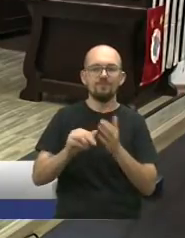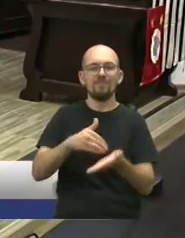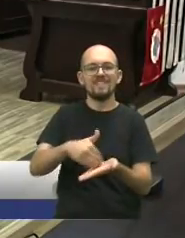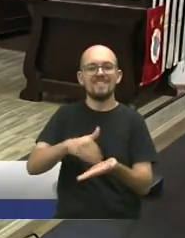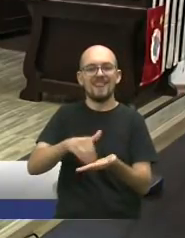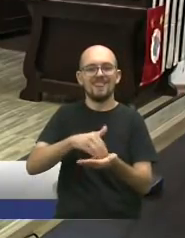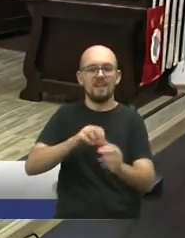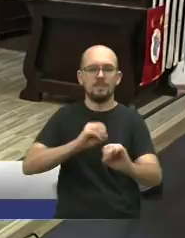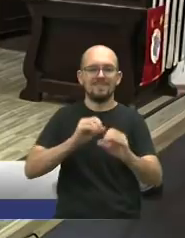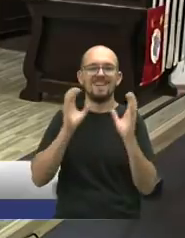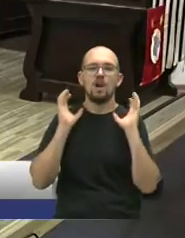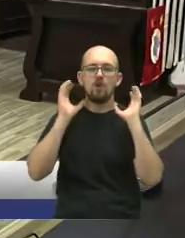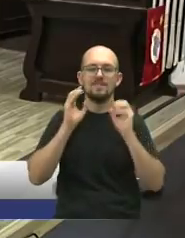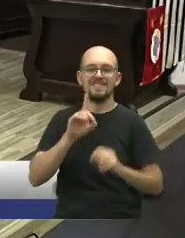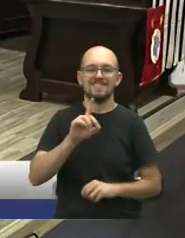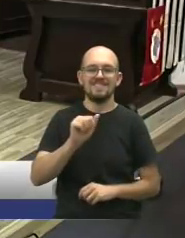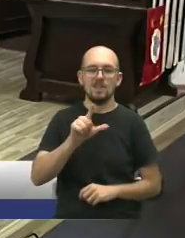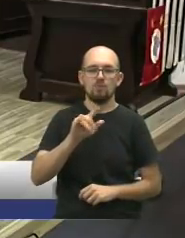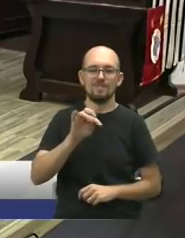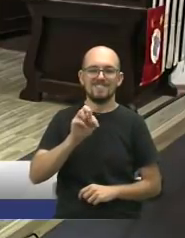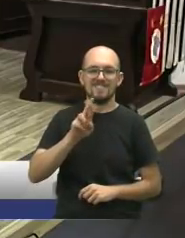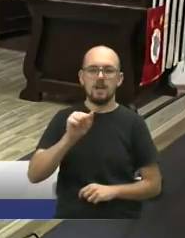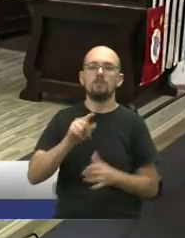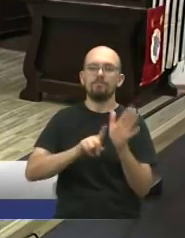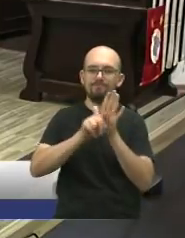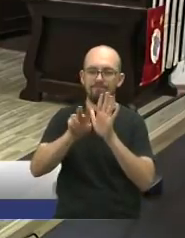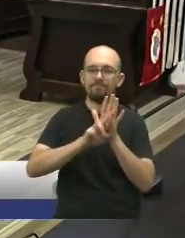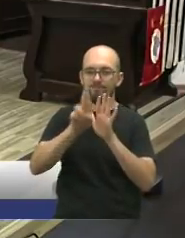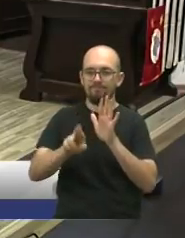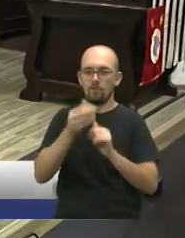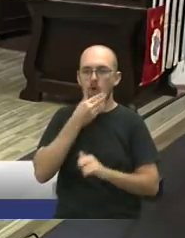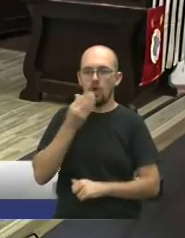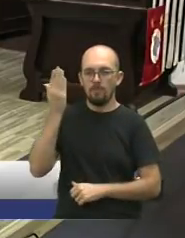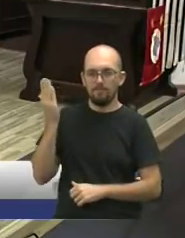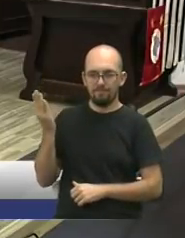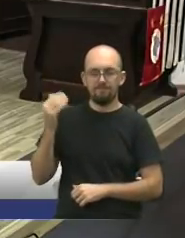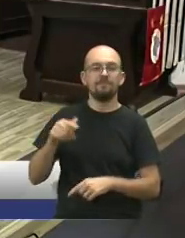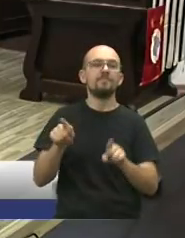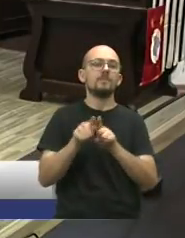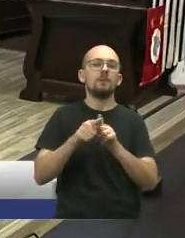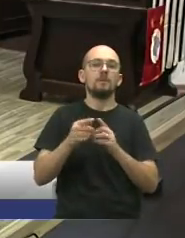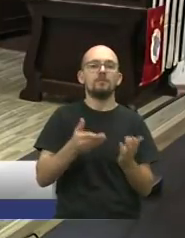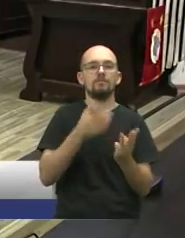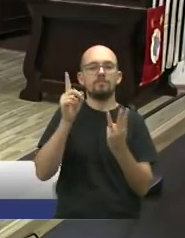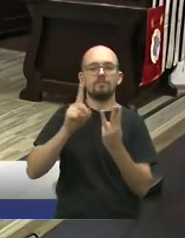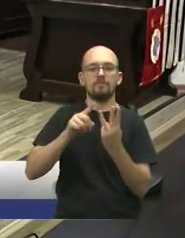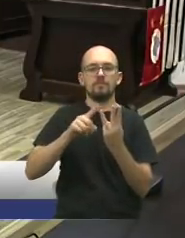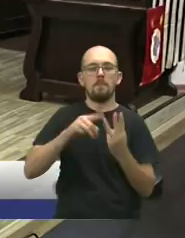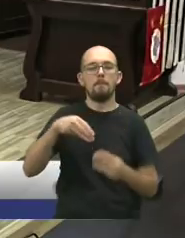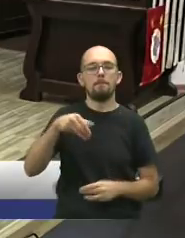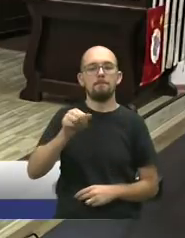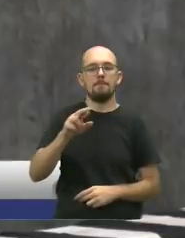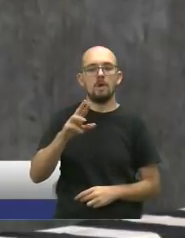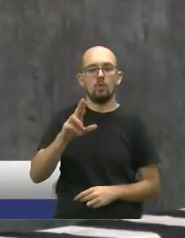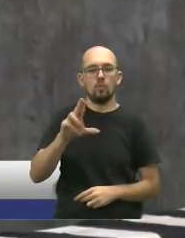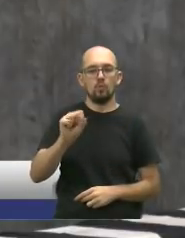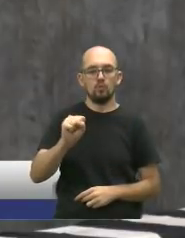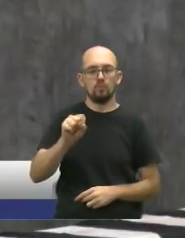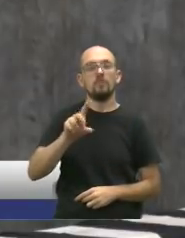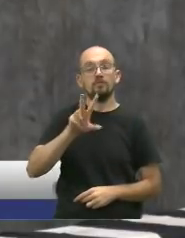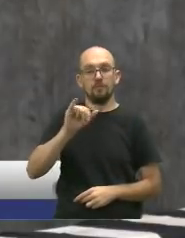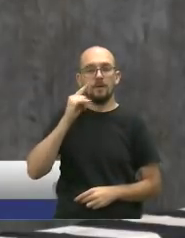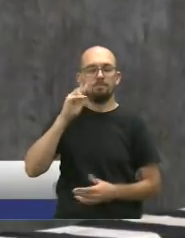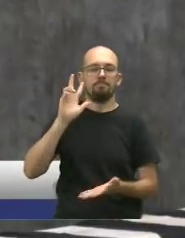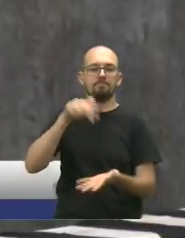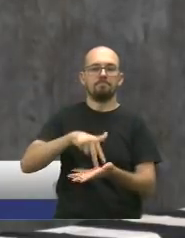a Daltira Piragini Tumolo. E, mais uma vez, destacar a presença aqui do historiador Marcos Carmo, que irá ministrar esta